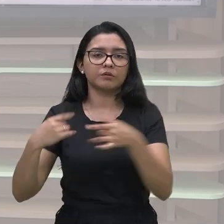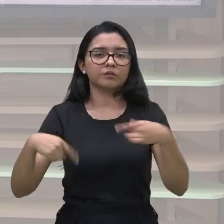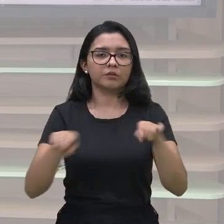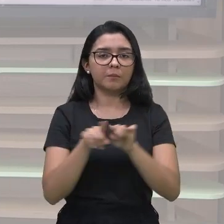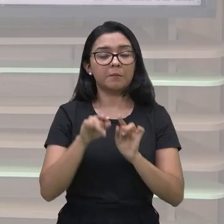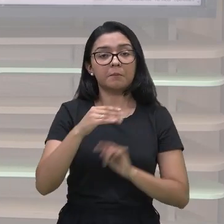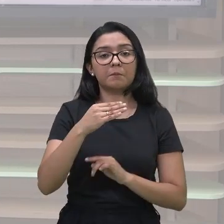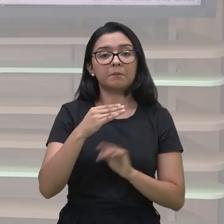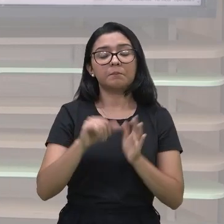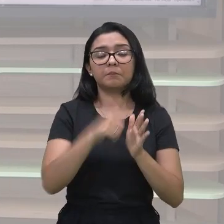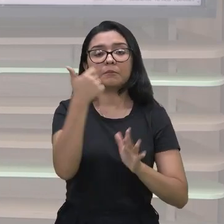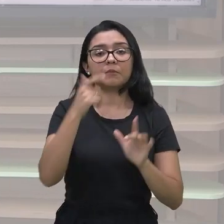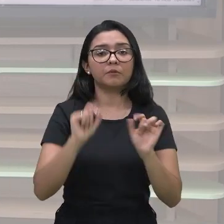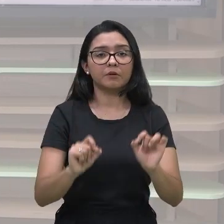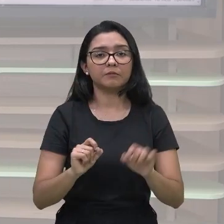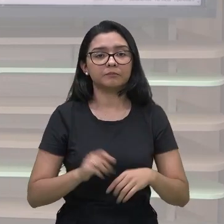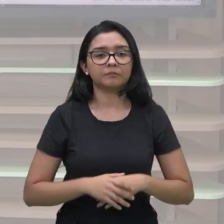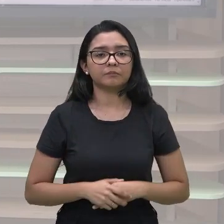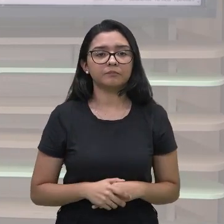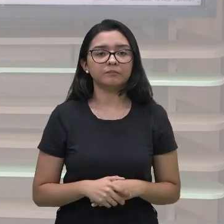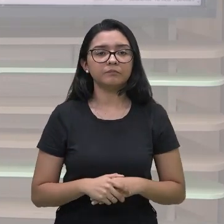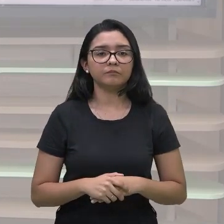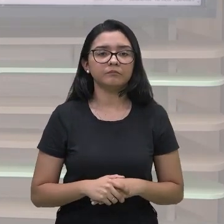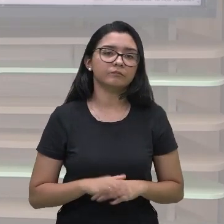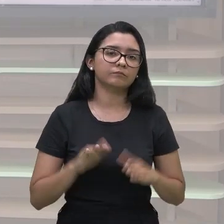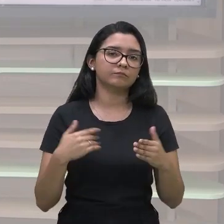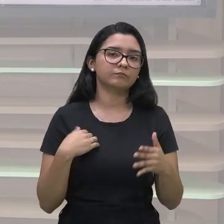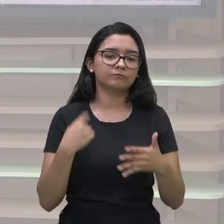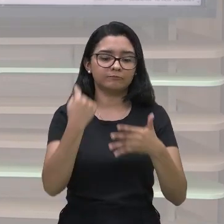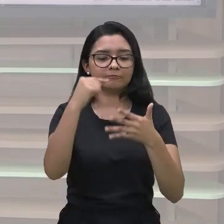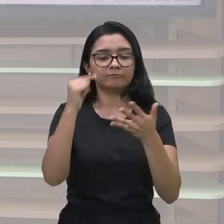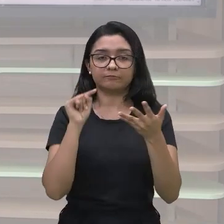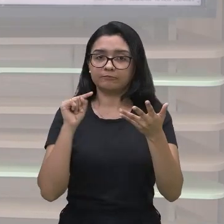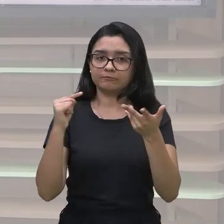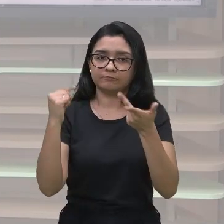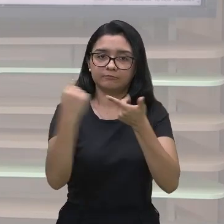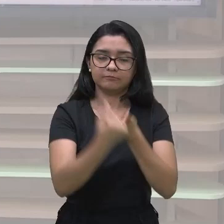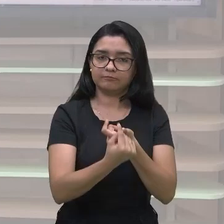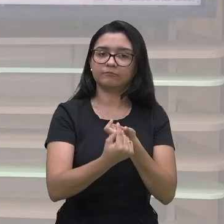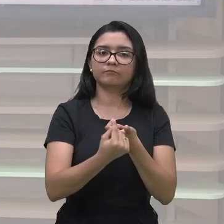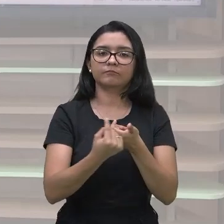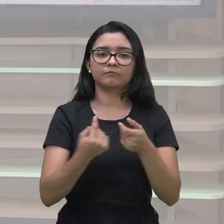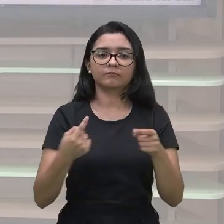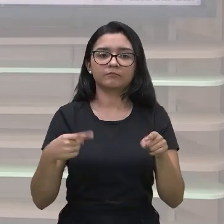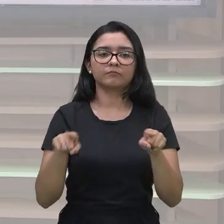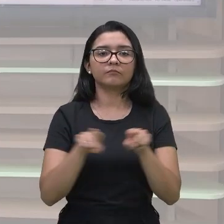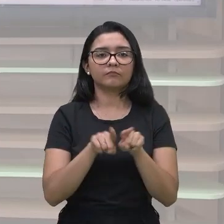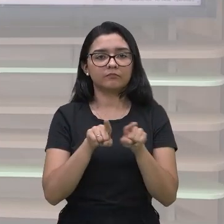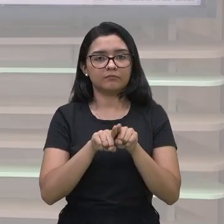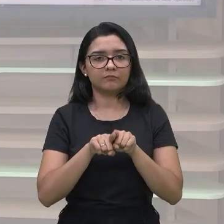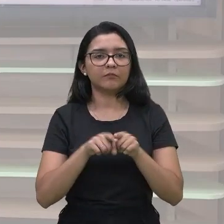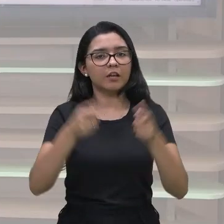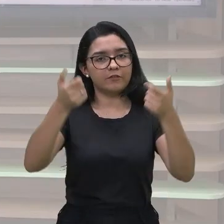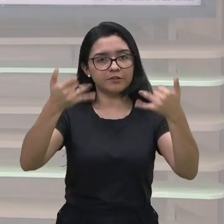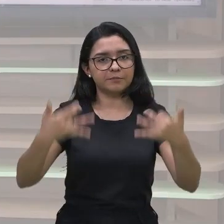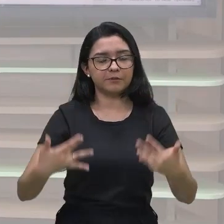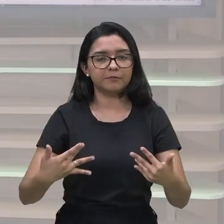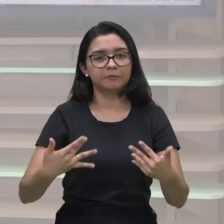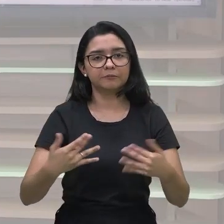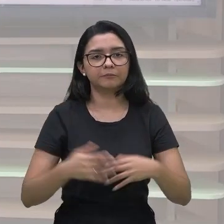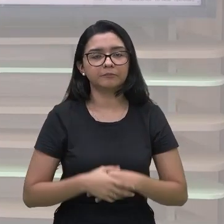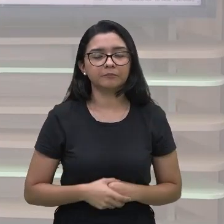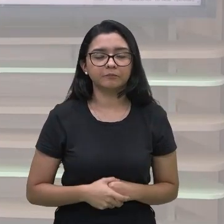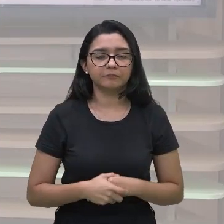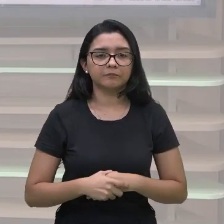primeiramente, vai indicando ali situações de enumeração, vai enumerando os pontos que ele vai defender, ok?